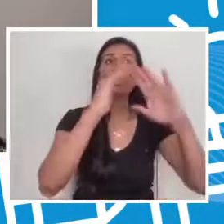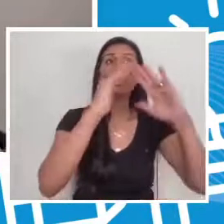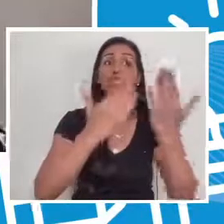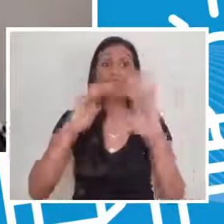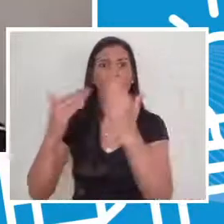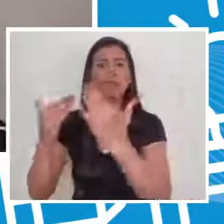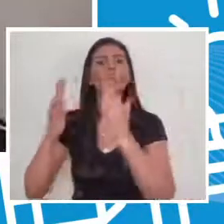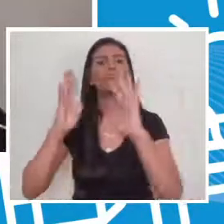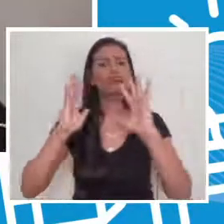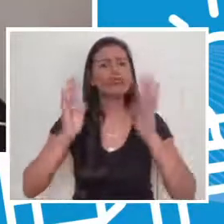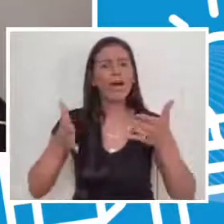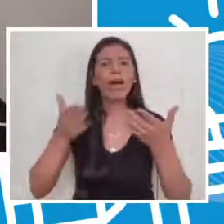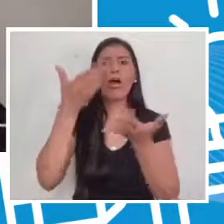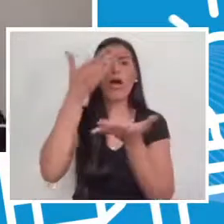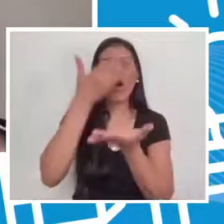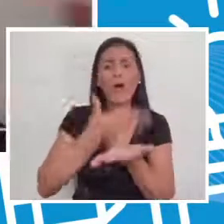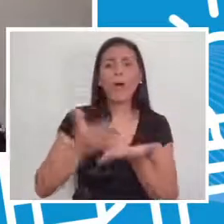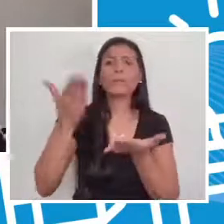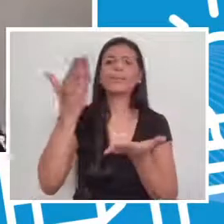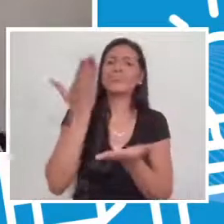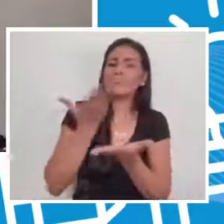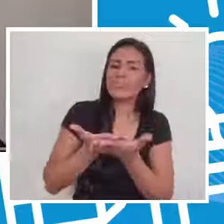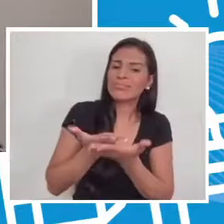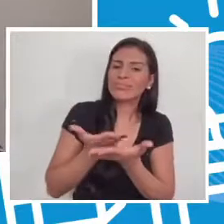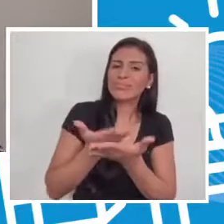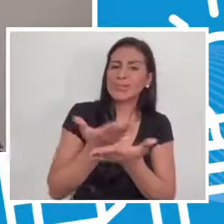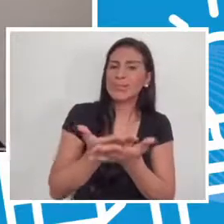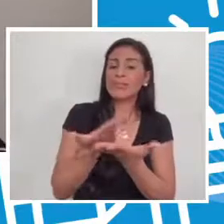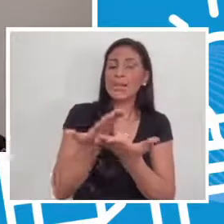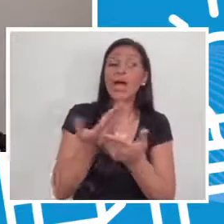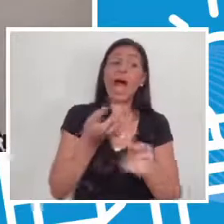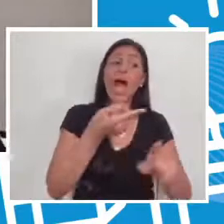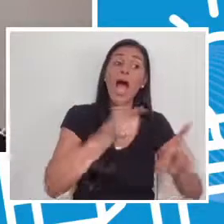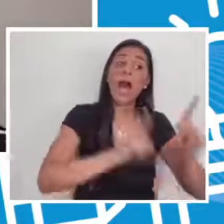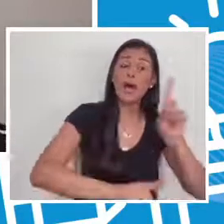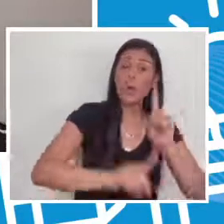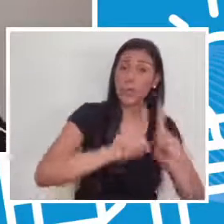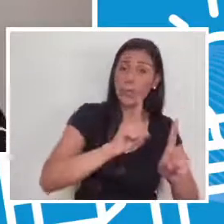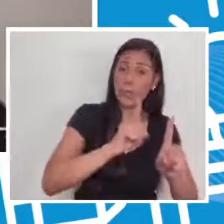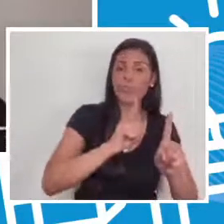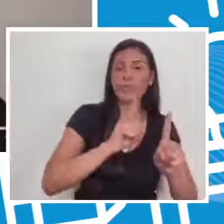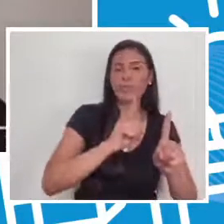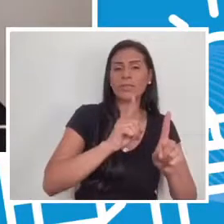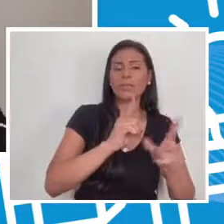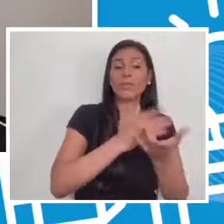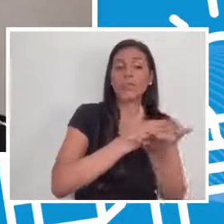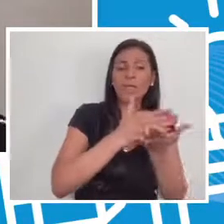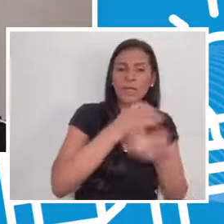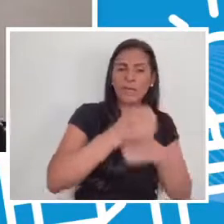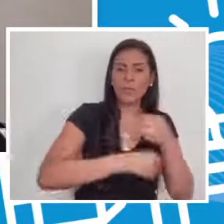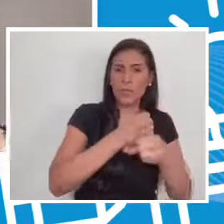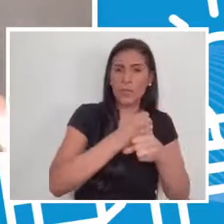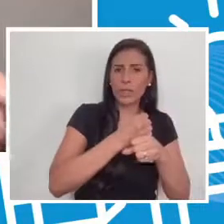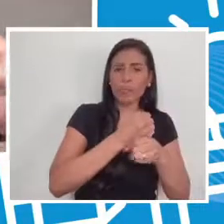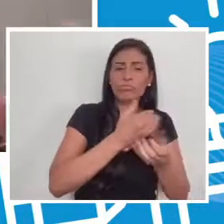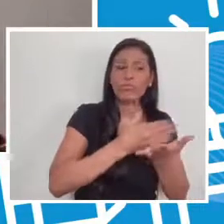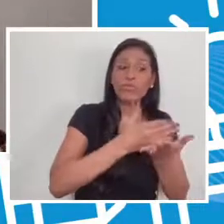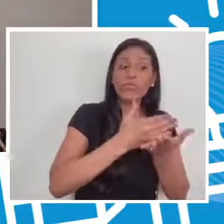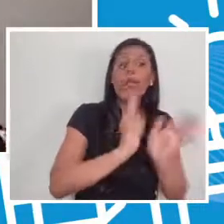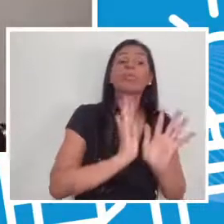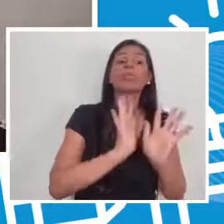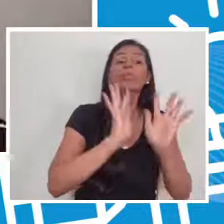2021, algumas finalizaram aí no início do ano, o ano letivo de 20, e